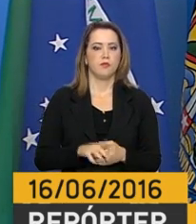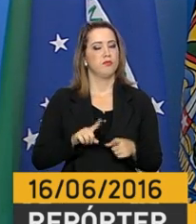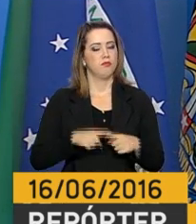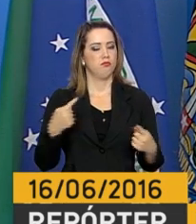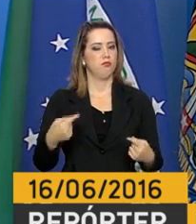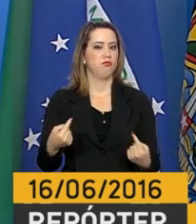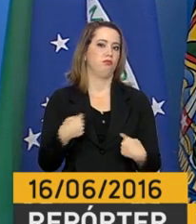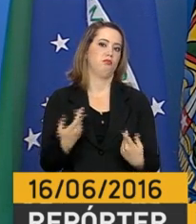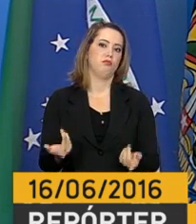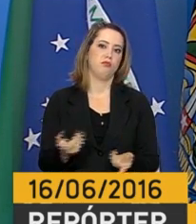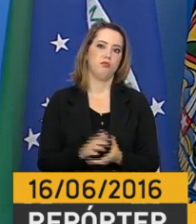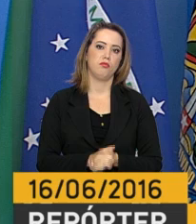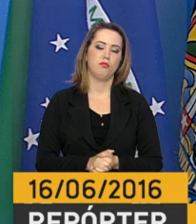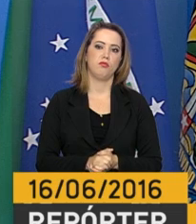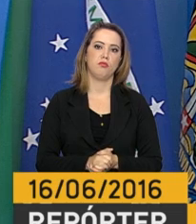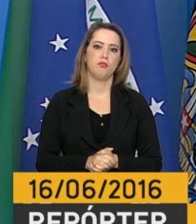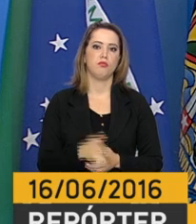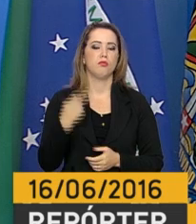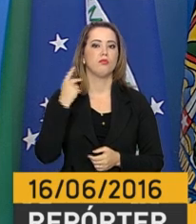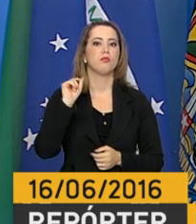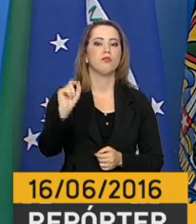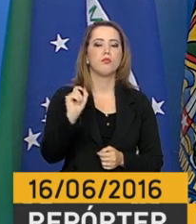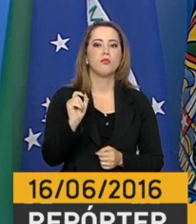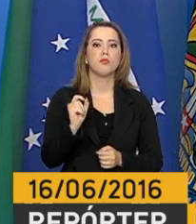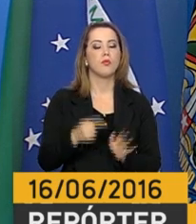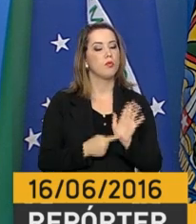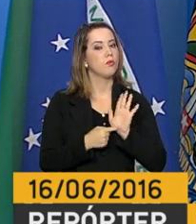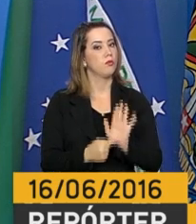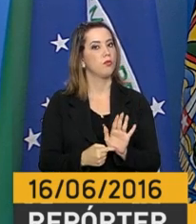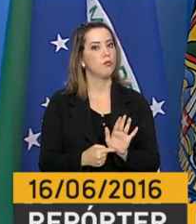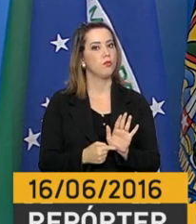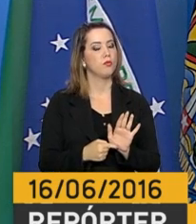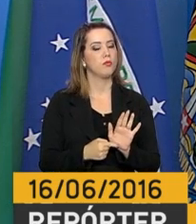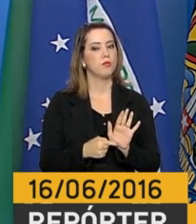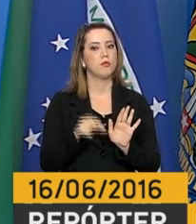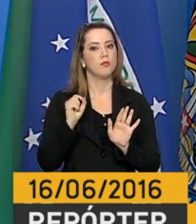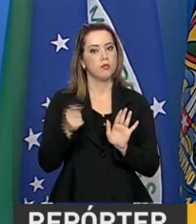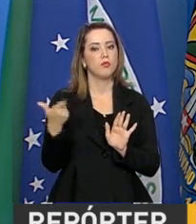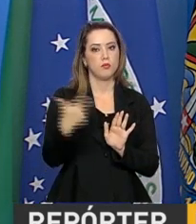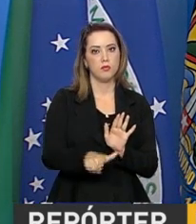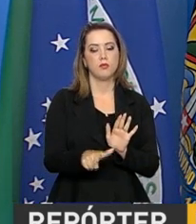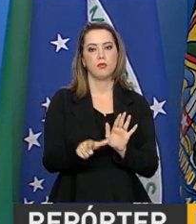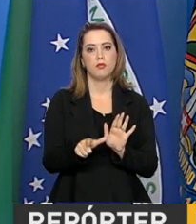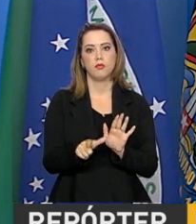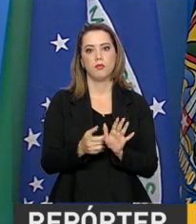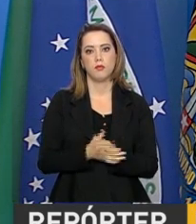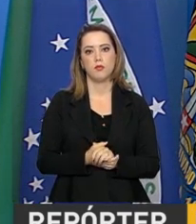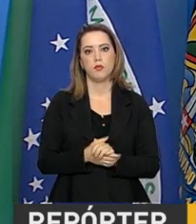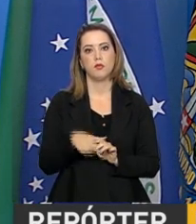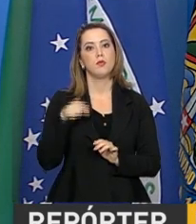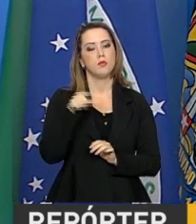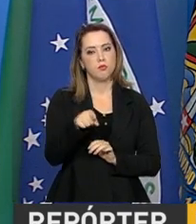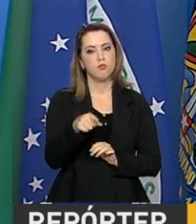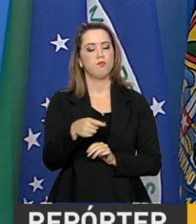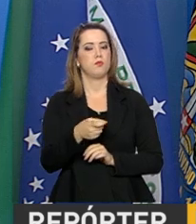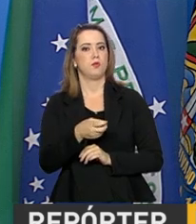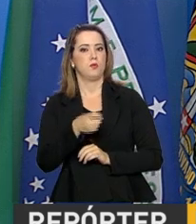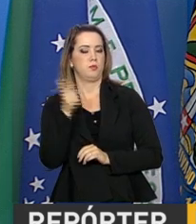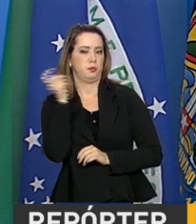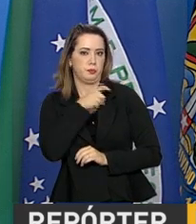estilo, para registrar mais uma vez que esta